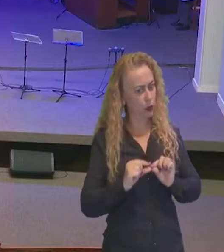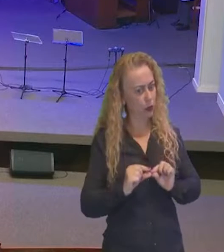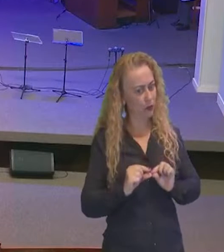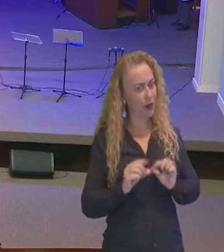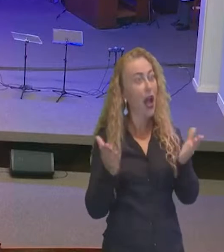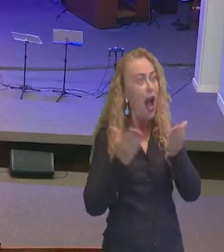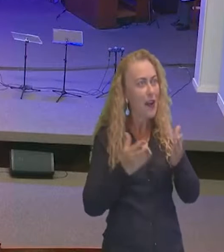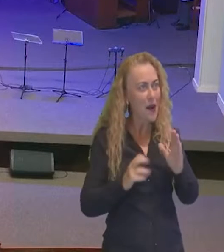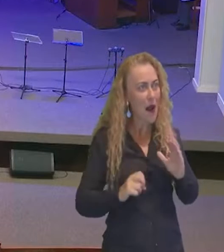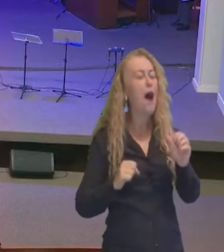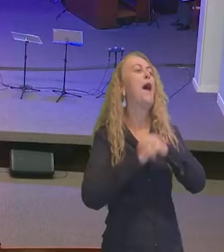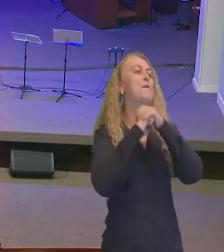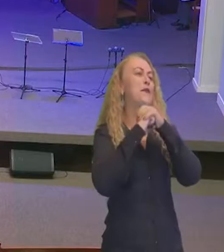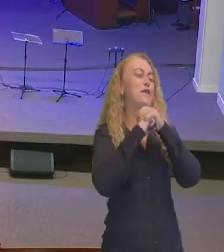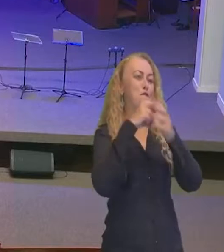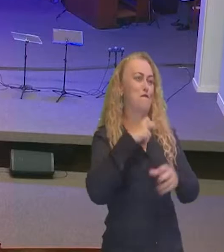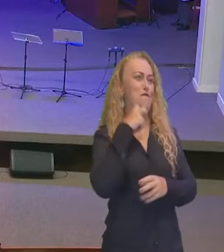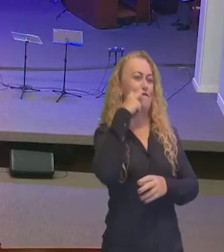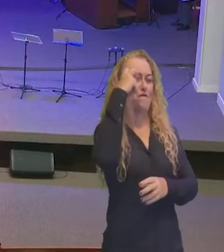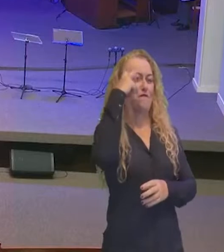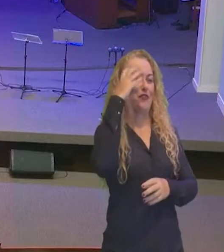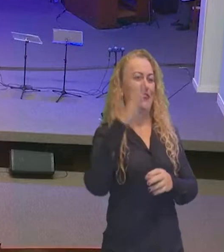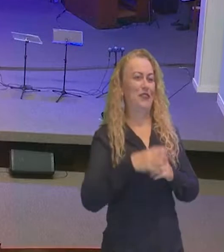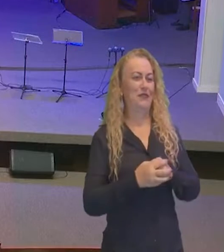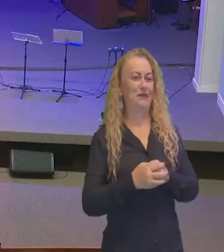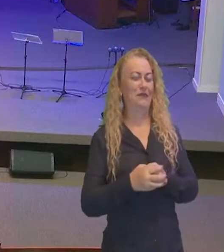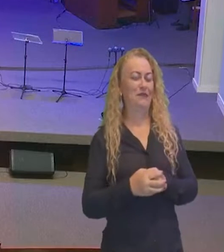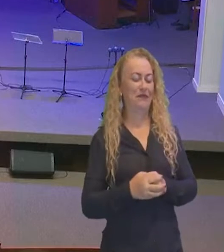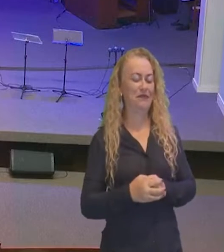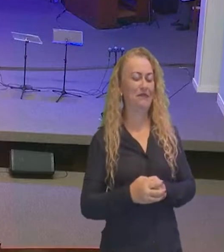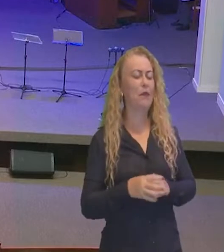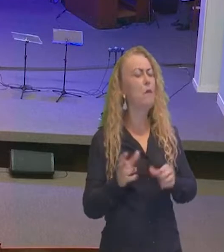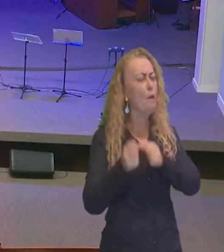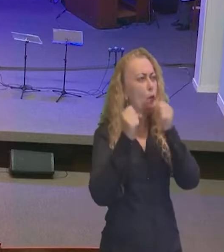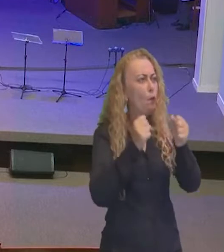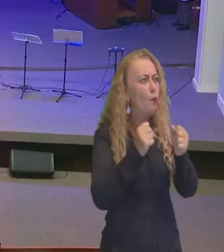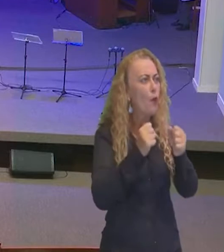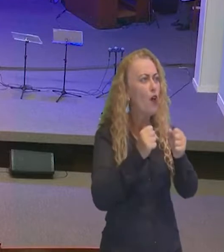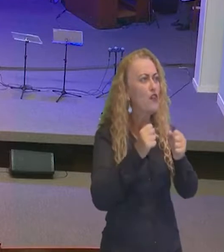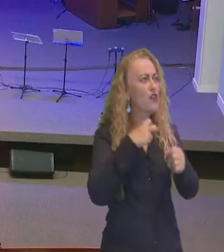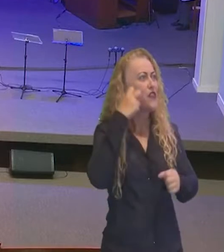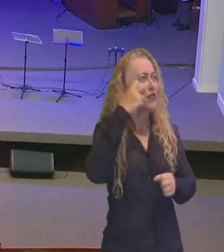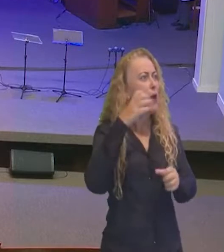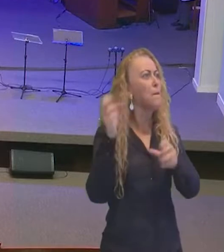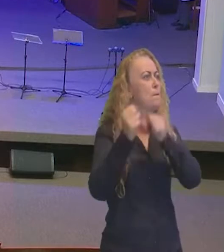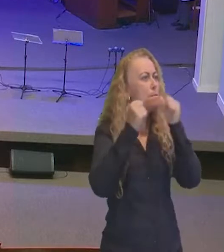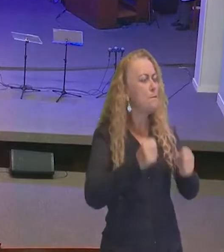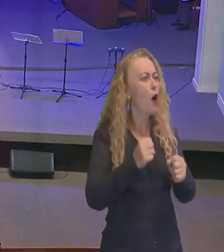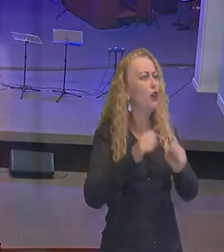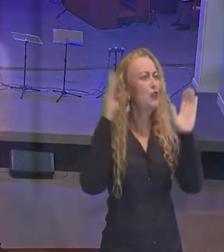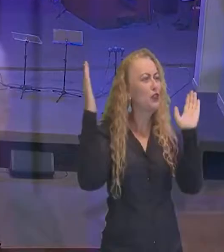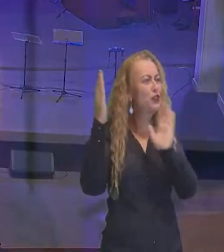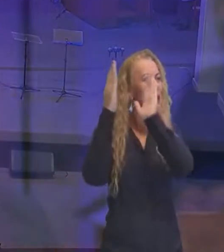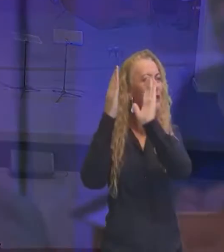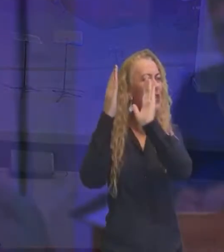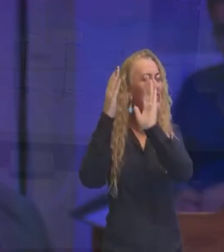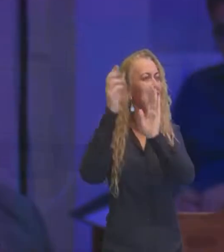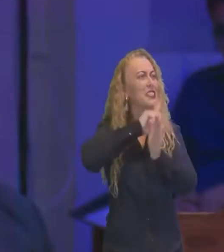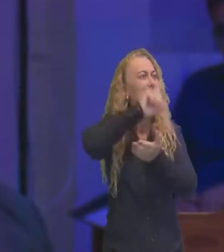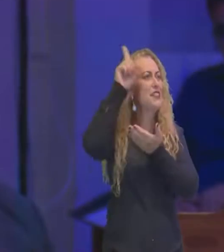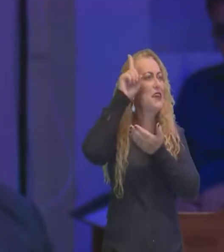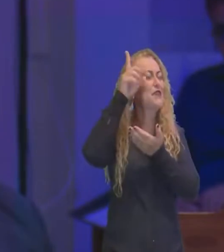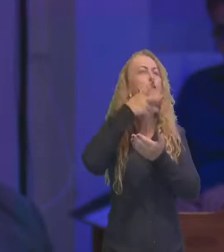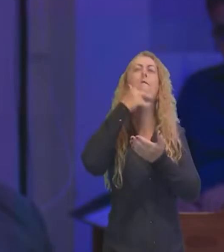igreja? Amém. Pode falar, pode gritar na presença do